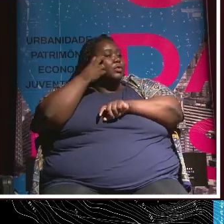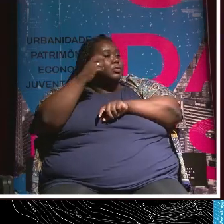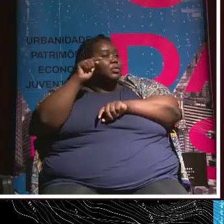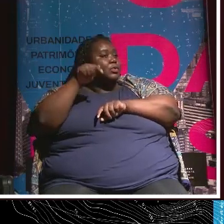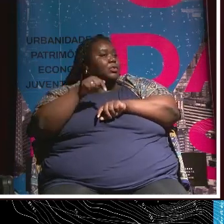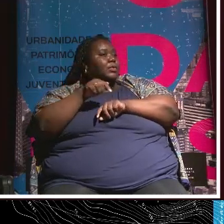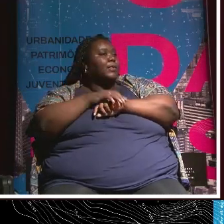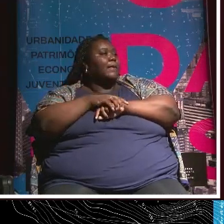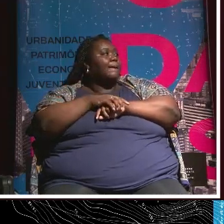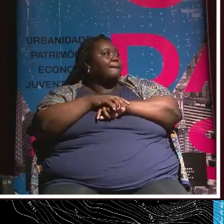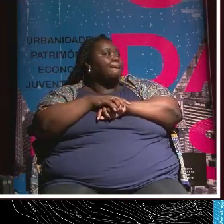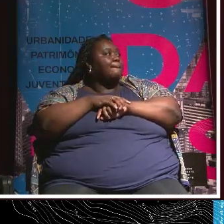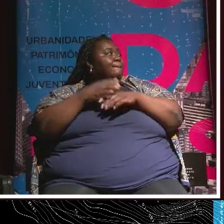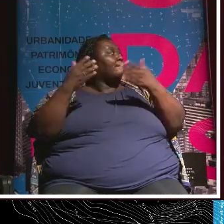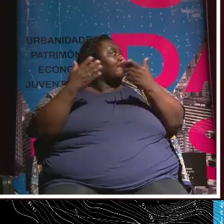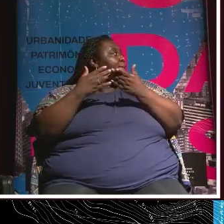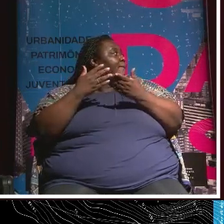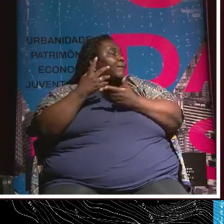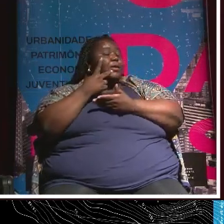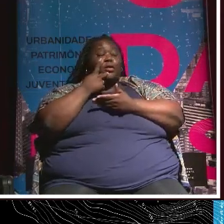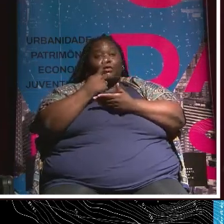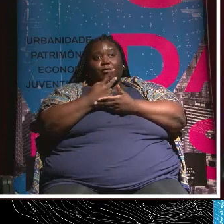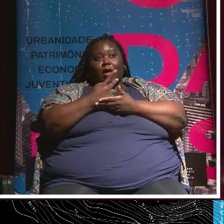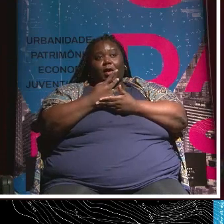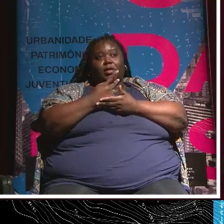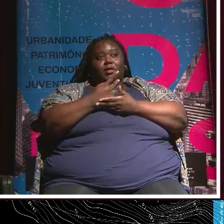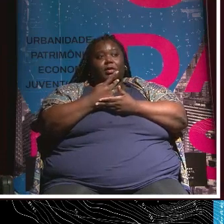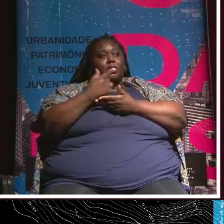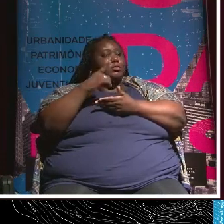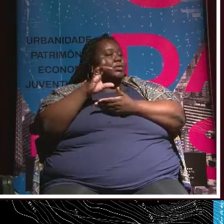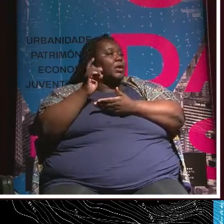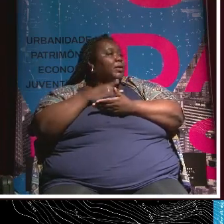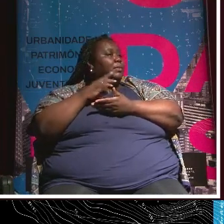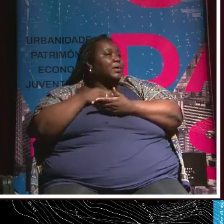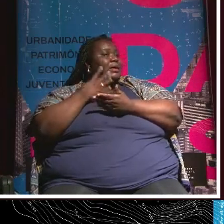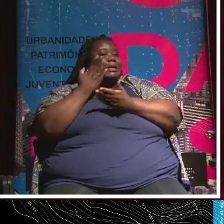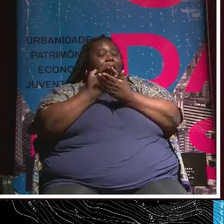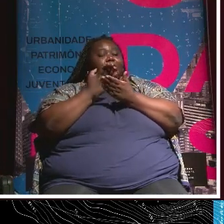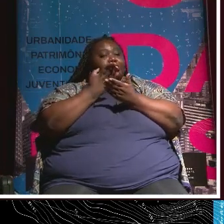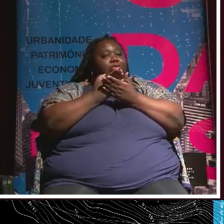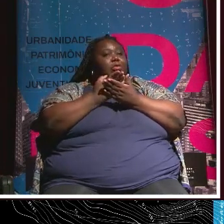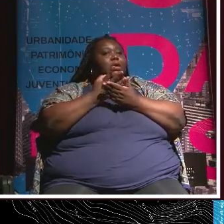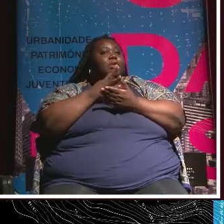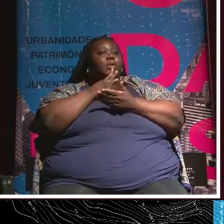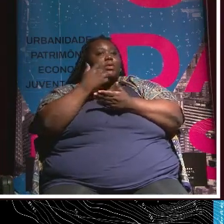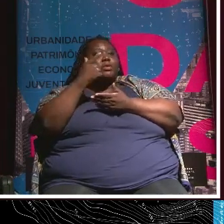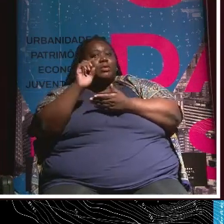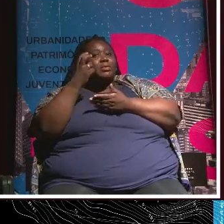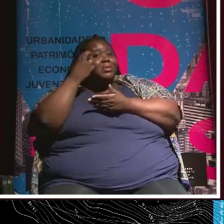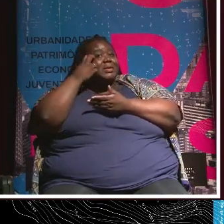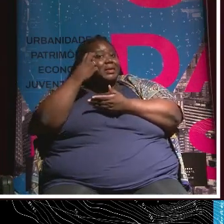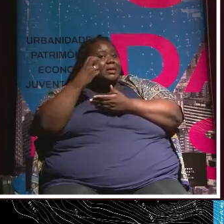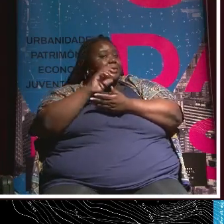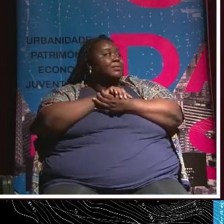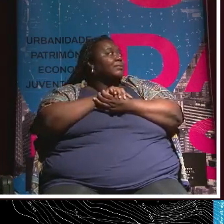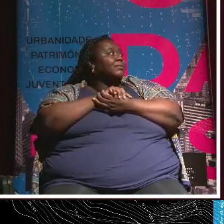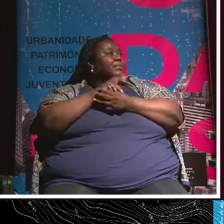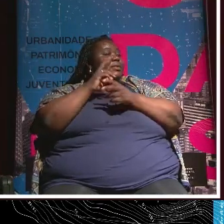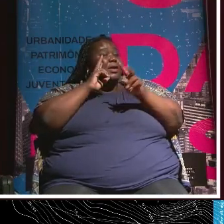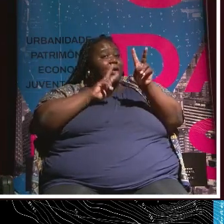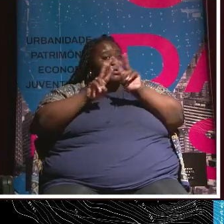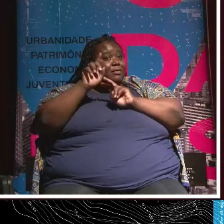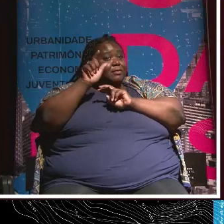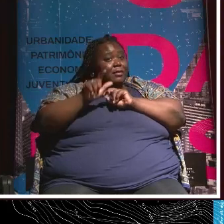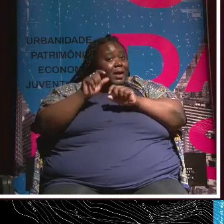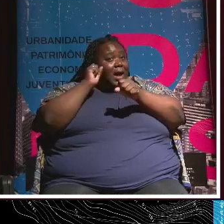seu nascedouro. Hoje eu digo sem medo, eu tenho estudado muito, conheço muitos outros intelectuais. Enxergar